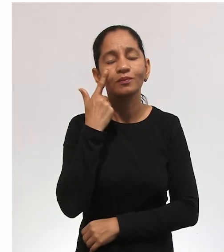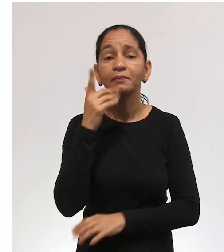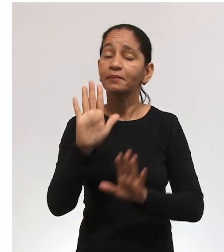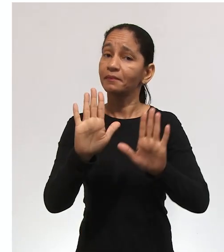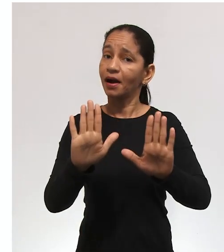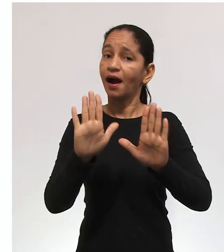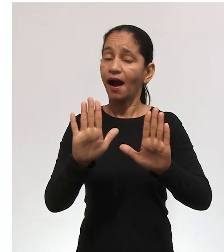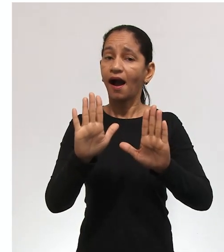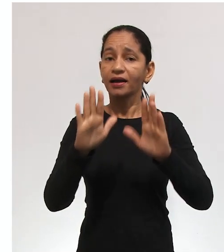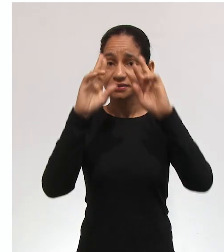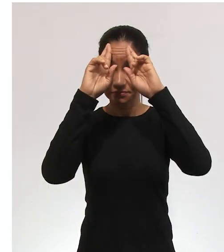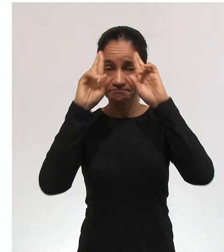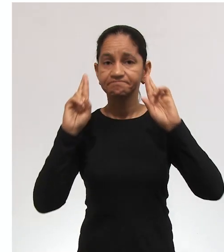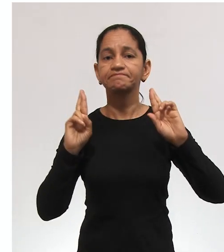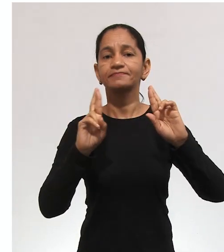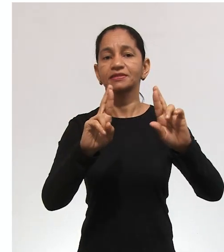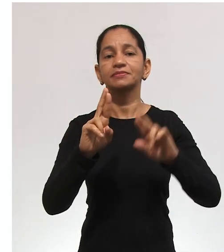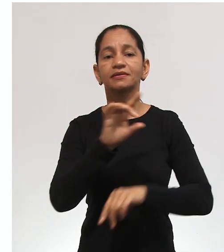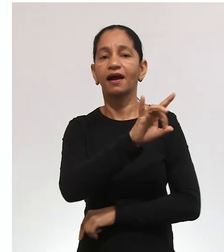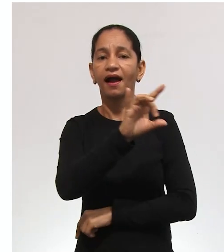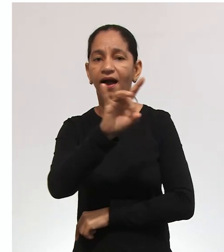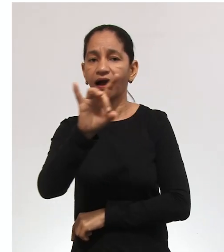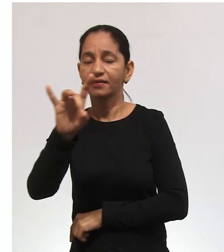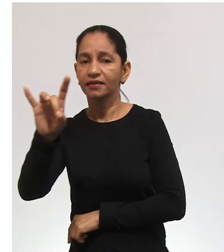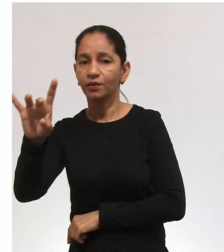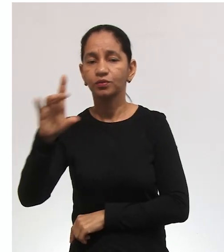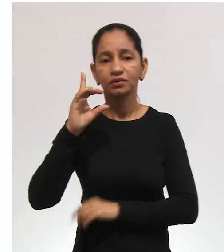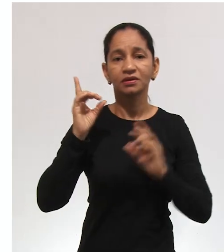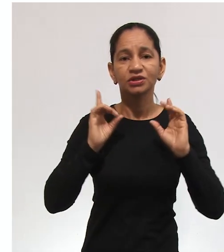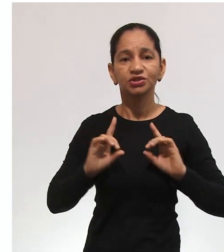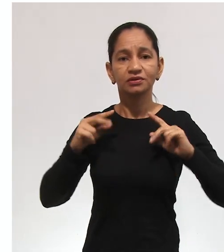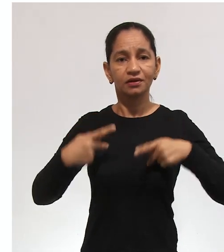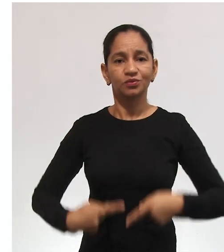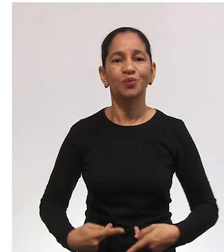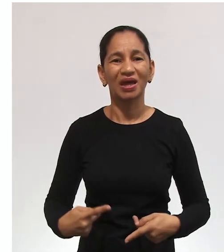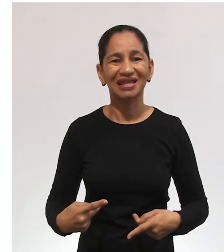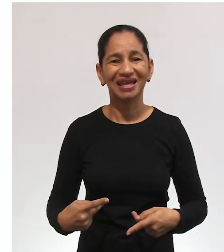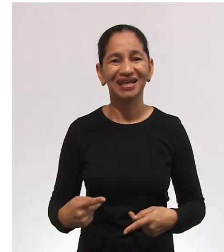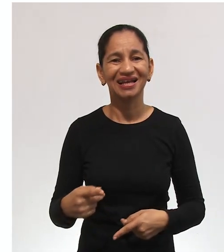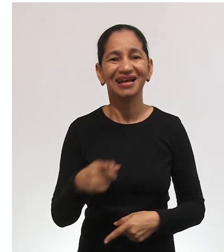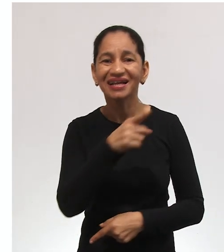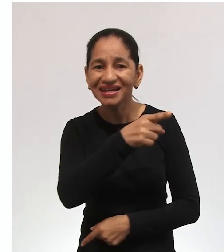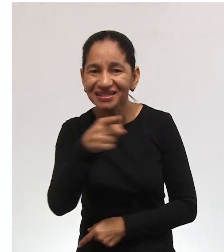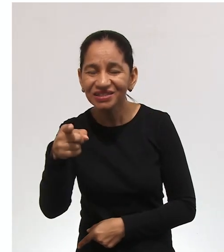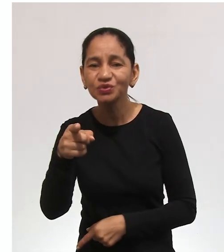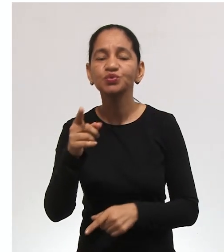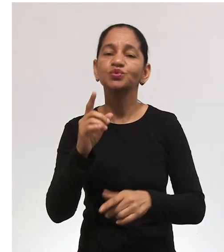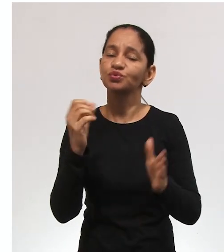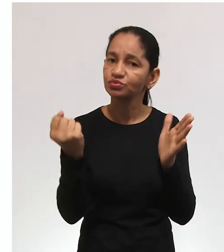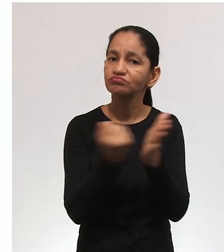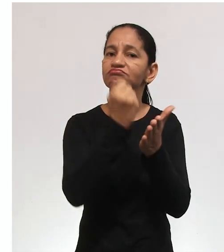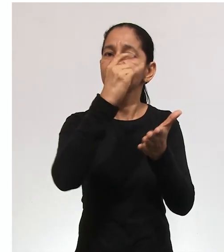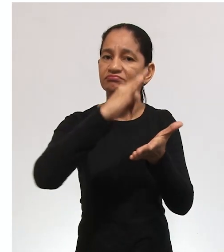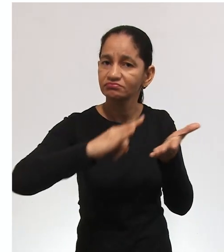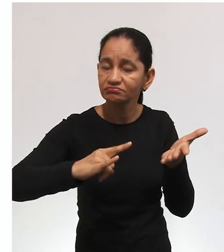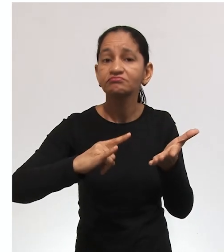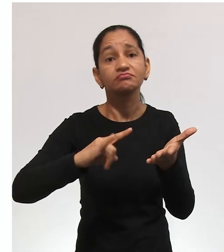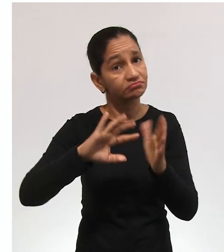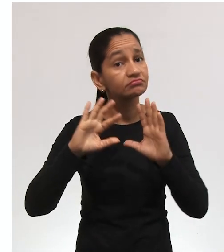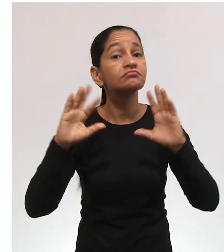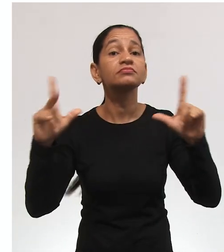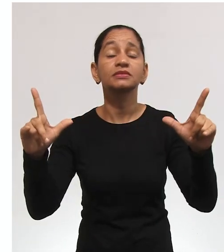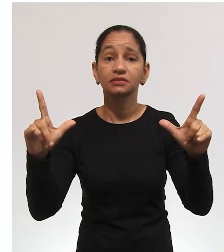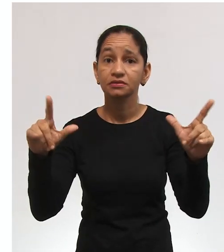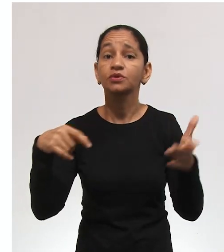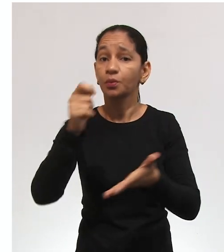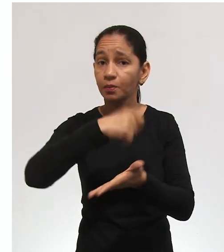mas sem desrespeitar as condições da dignidade da pessoa humana. E apesar de ser um documento